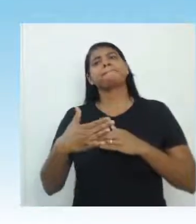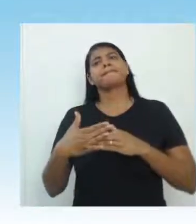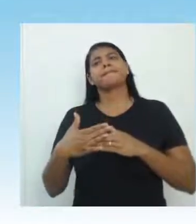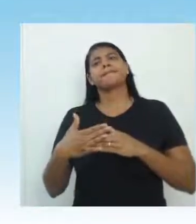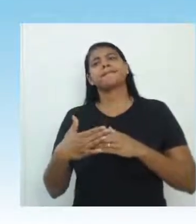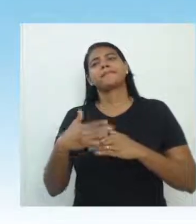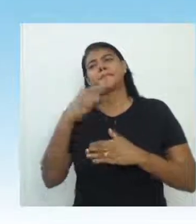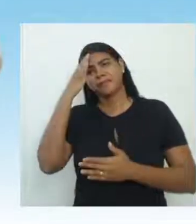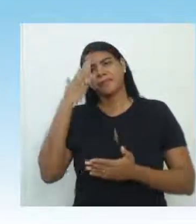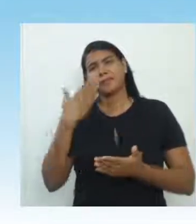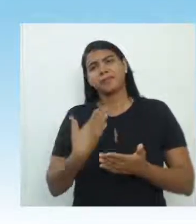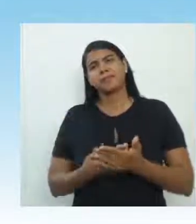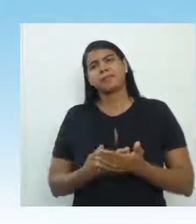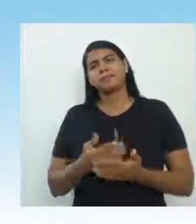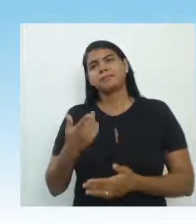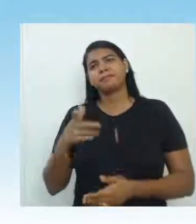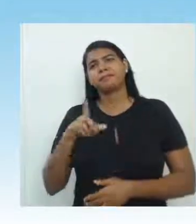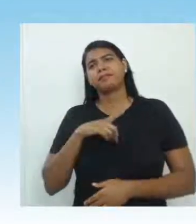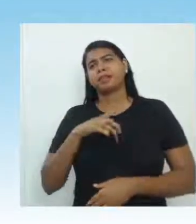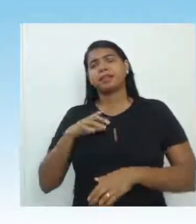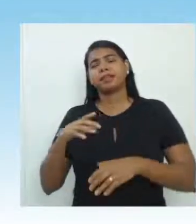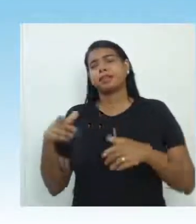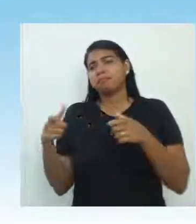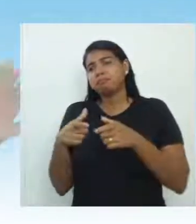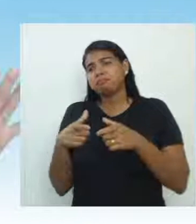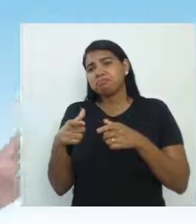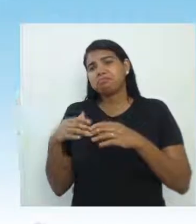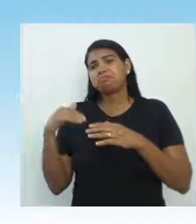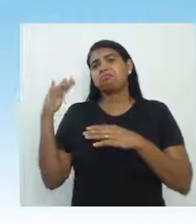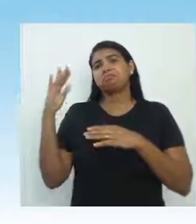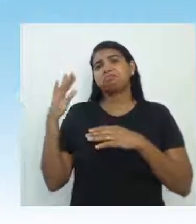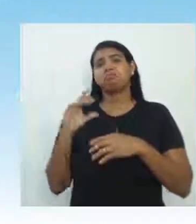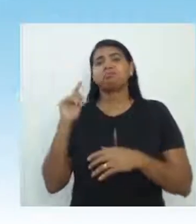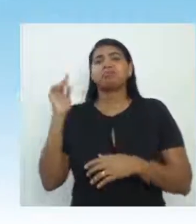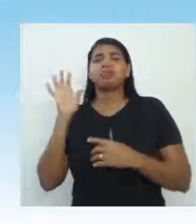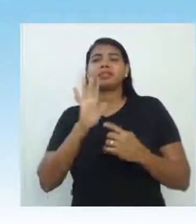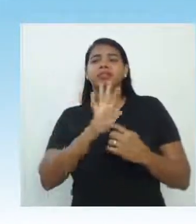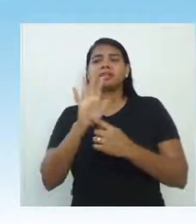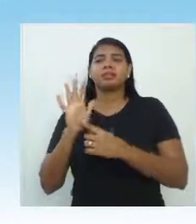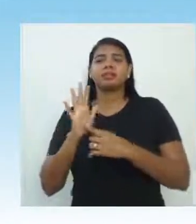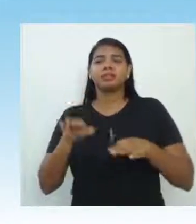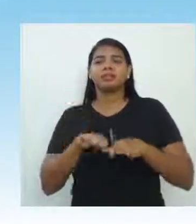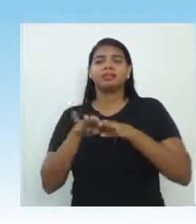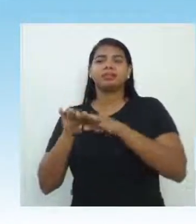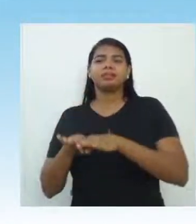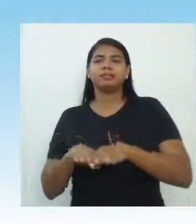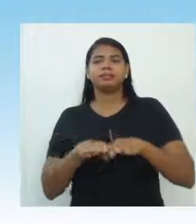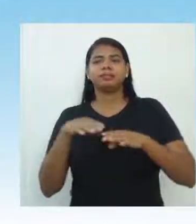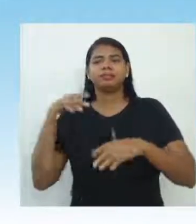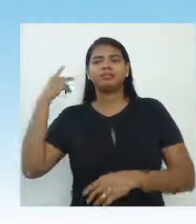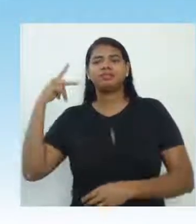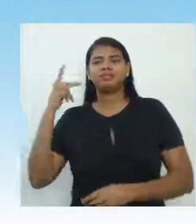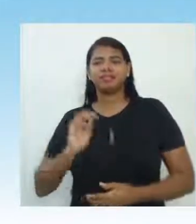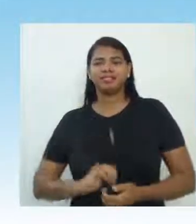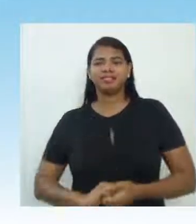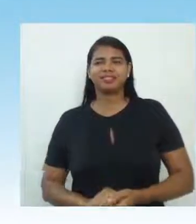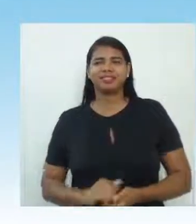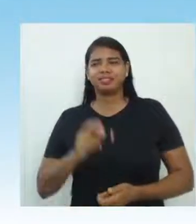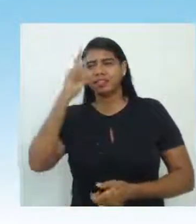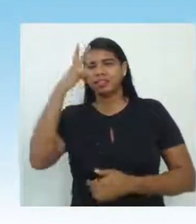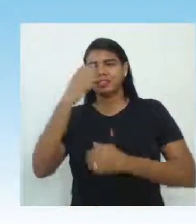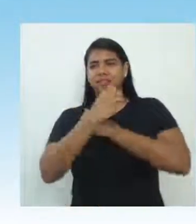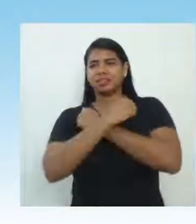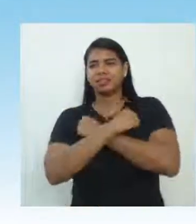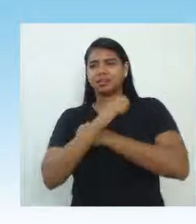a paridade, para não ter nem maioria nem minoria. Tá todo mundo muito bem representado aí na política. Então, um forte abraço, professor